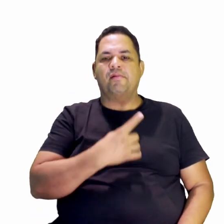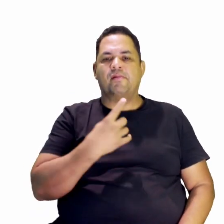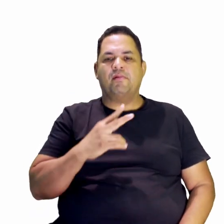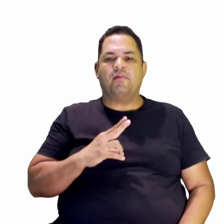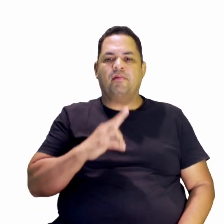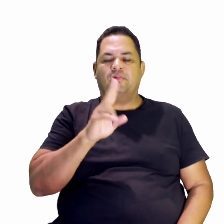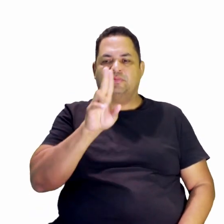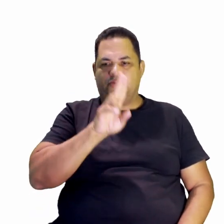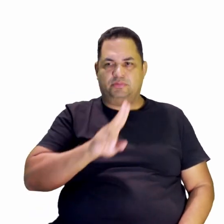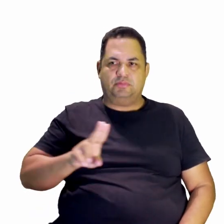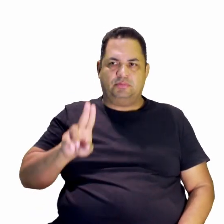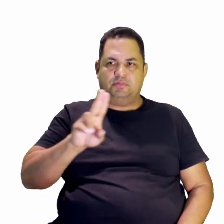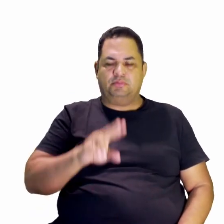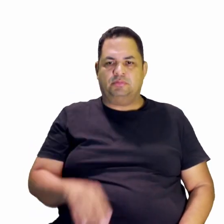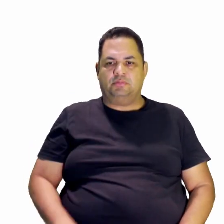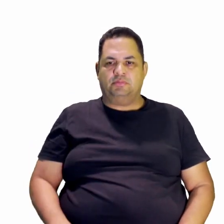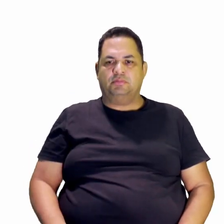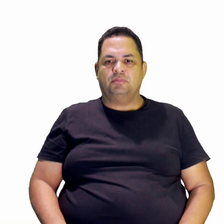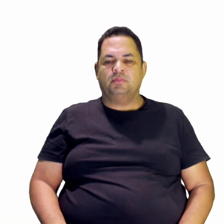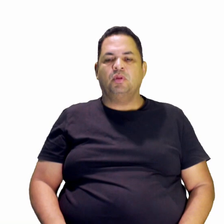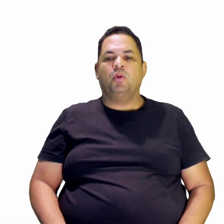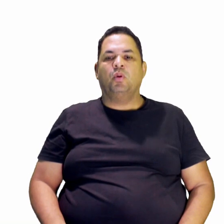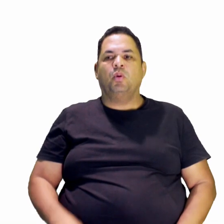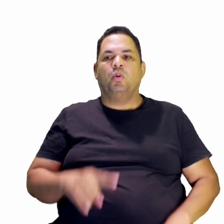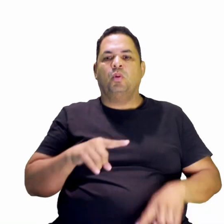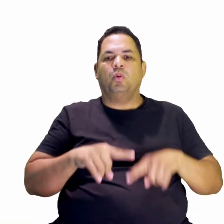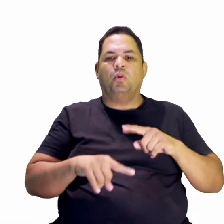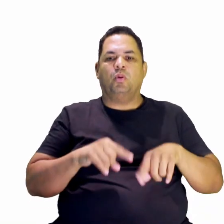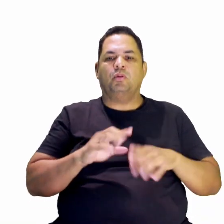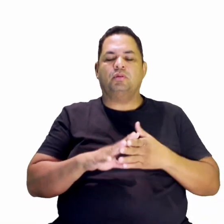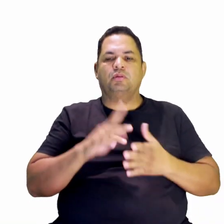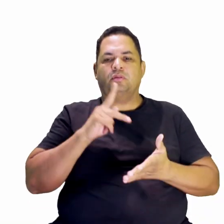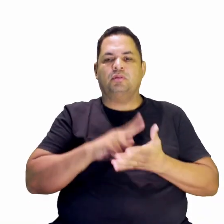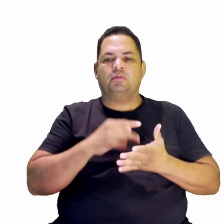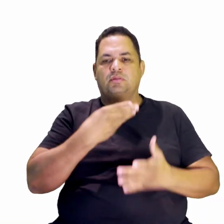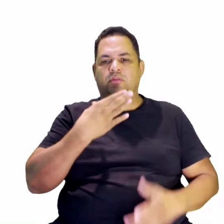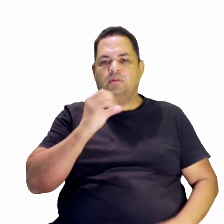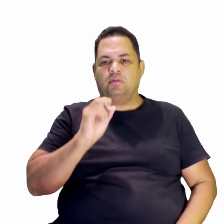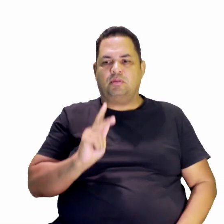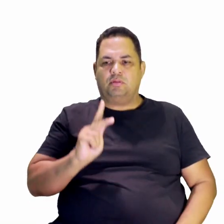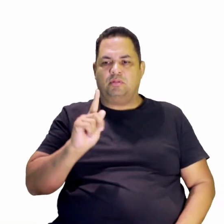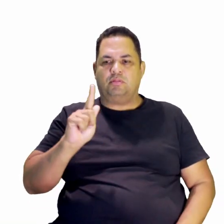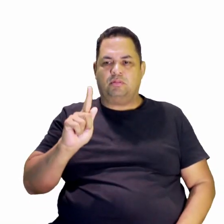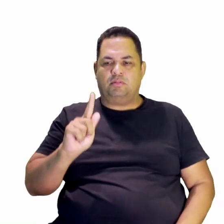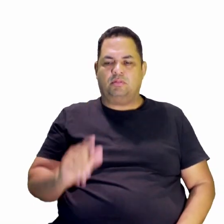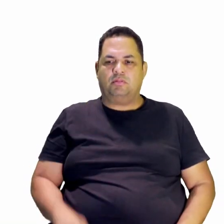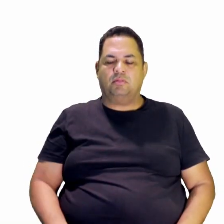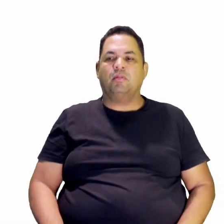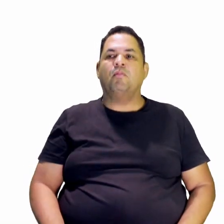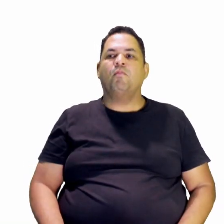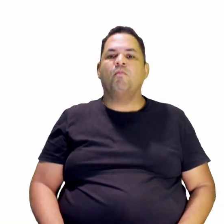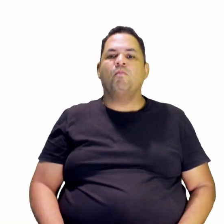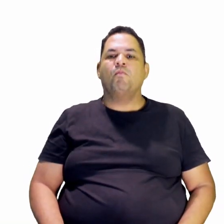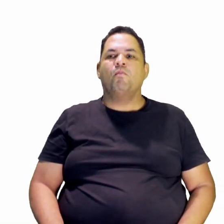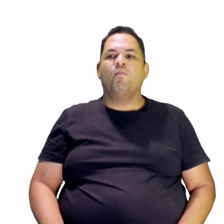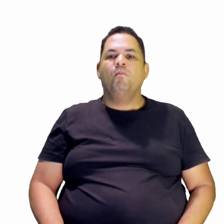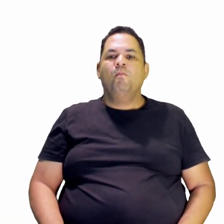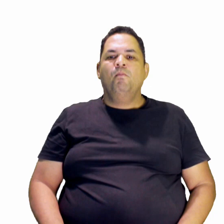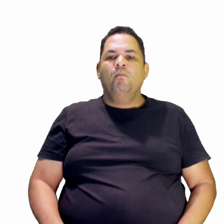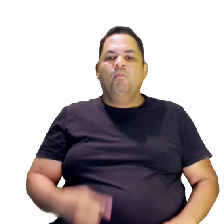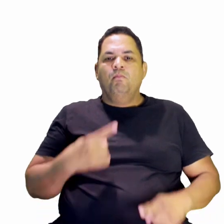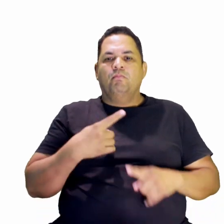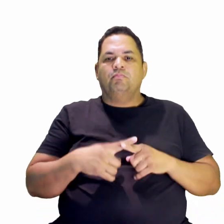força aplicada no corpo. E este corpo, na verdade, tem 40 kg. É